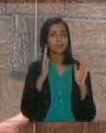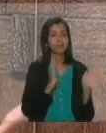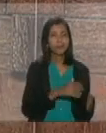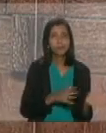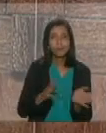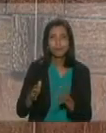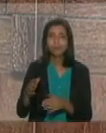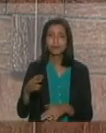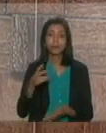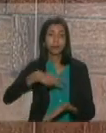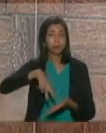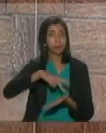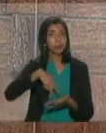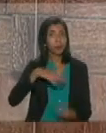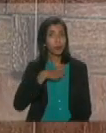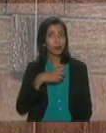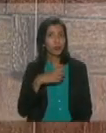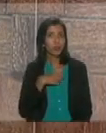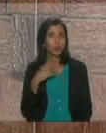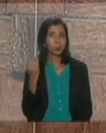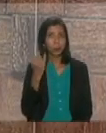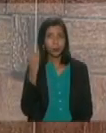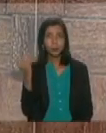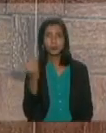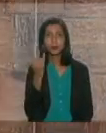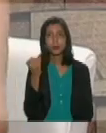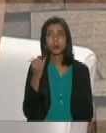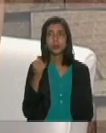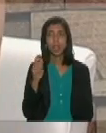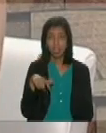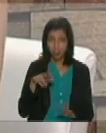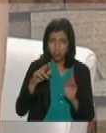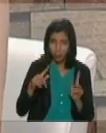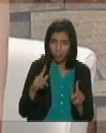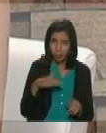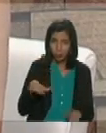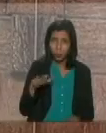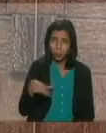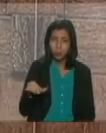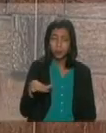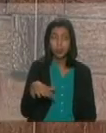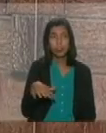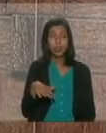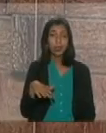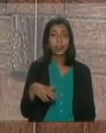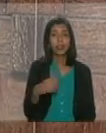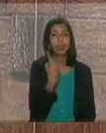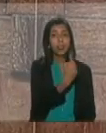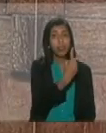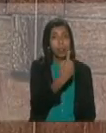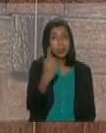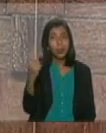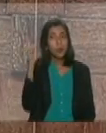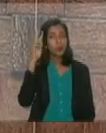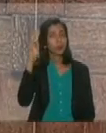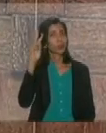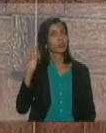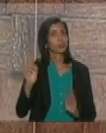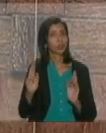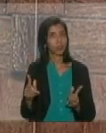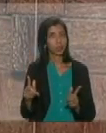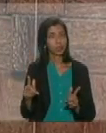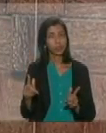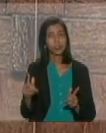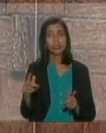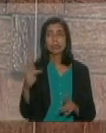alegria, a disciplina, é um estilo de dança que foi um marco. Era realmente diferente dos demais? Ele era, assim, cada um tinha uma